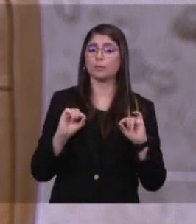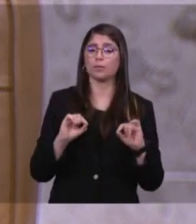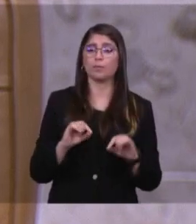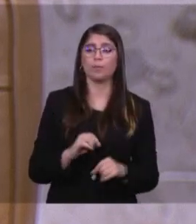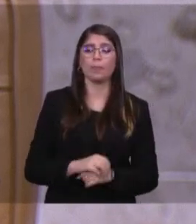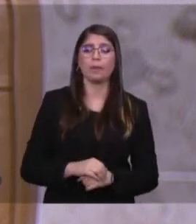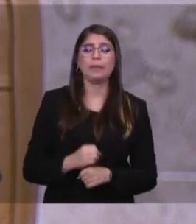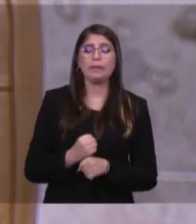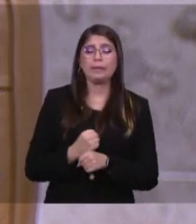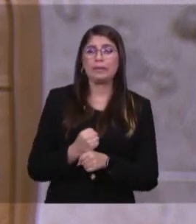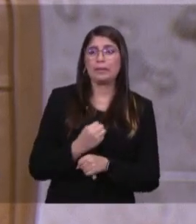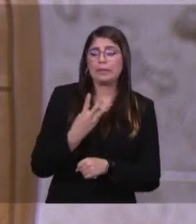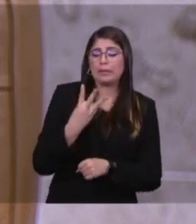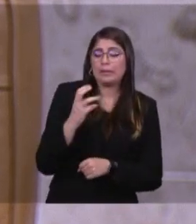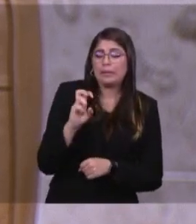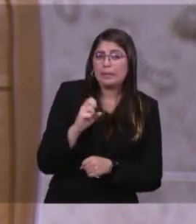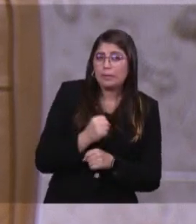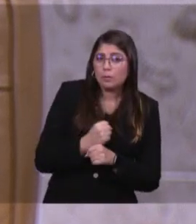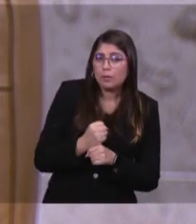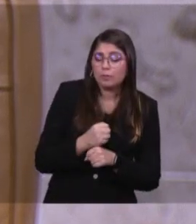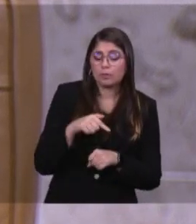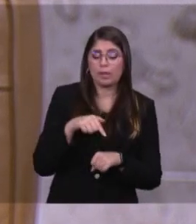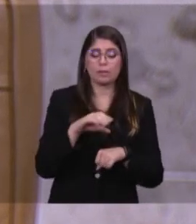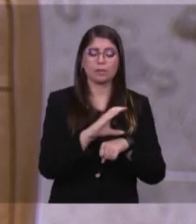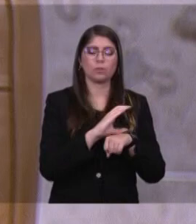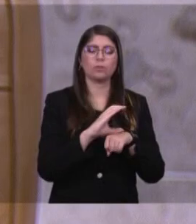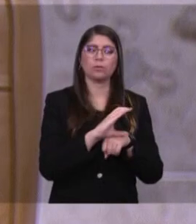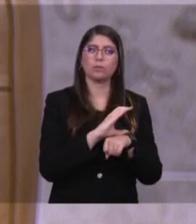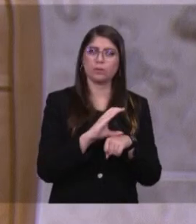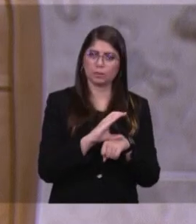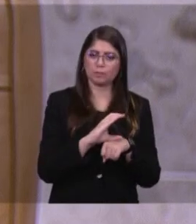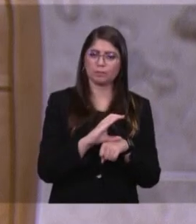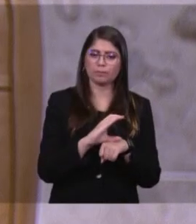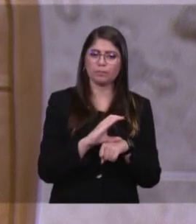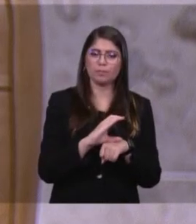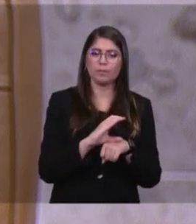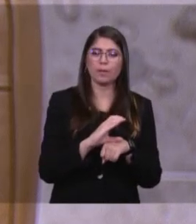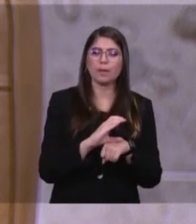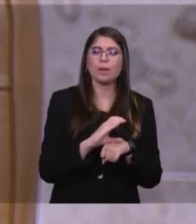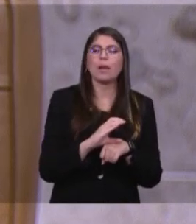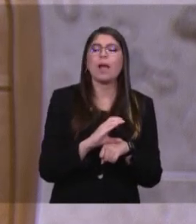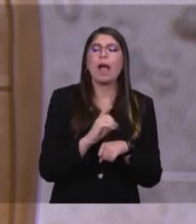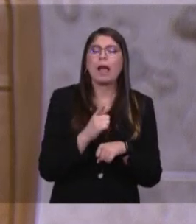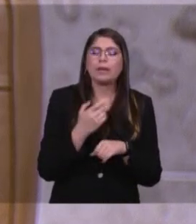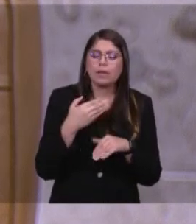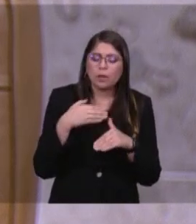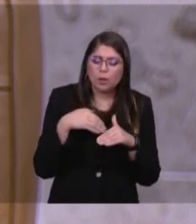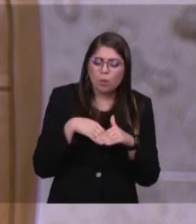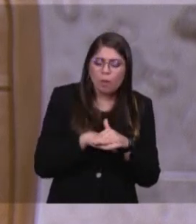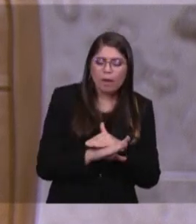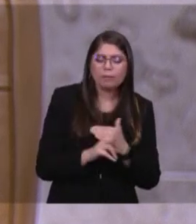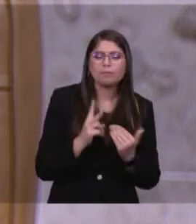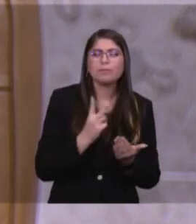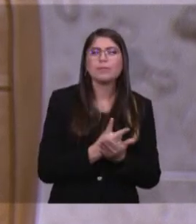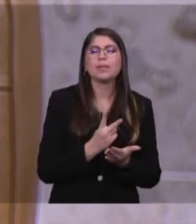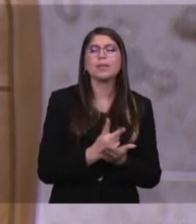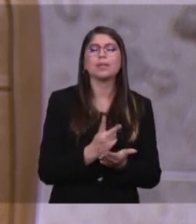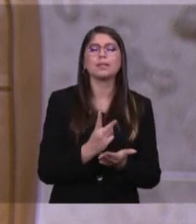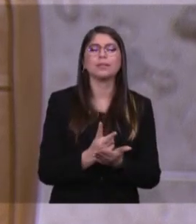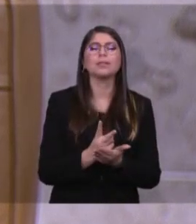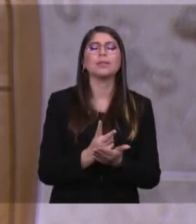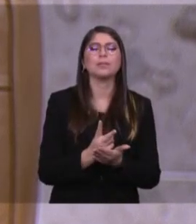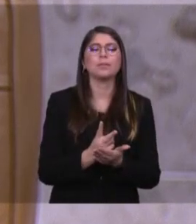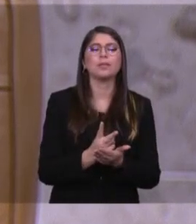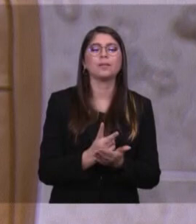35 anos que ela, a Constituição, como caramujo, guardará para sempre o bramido